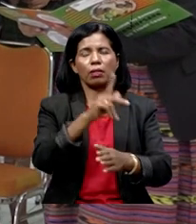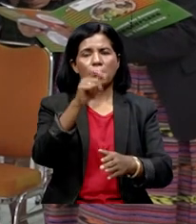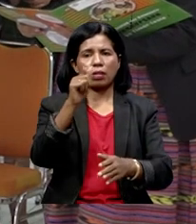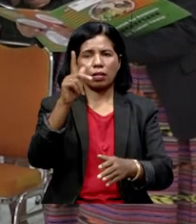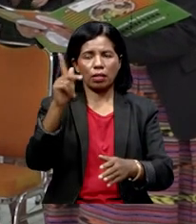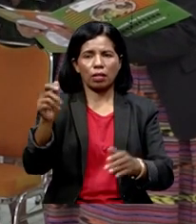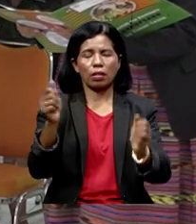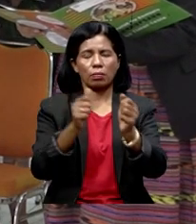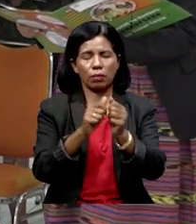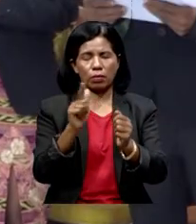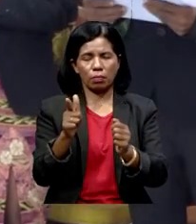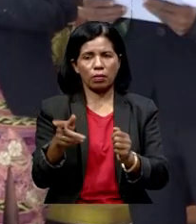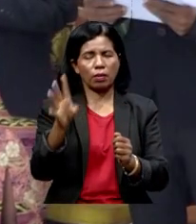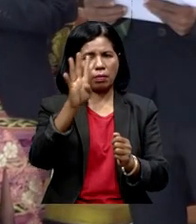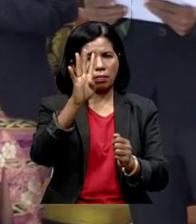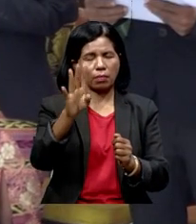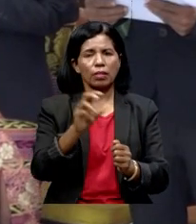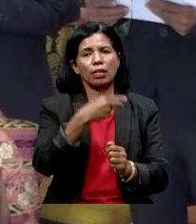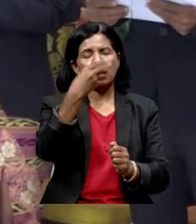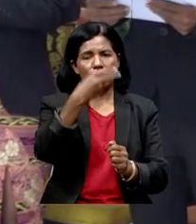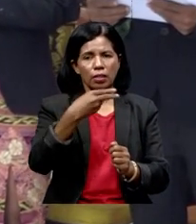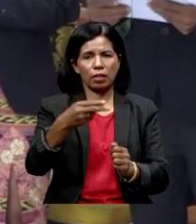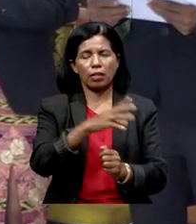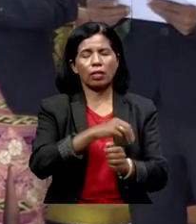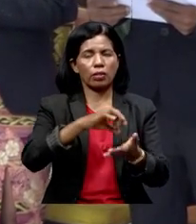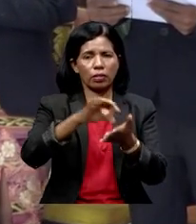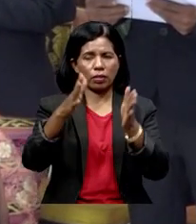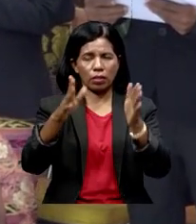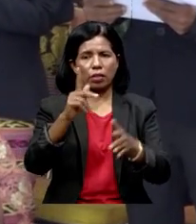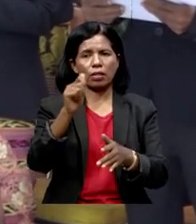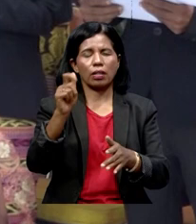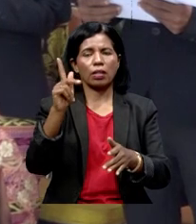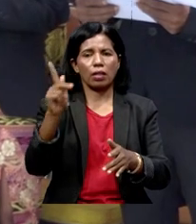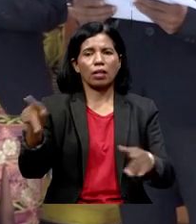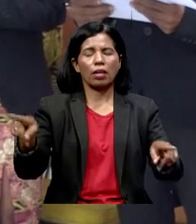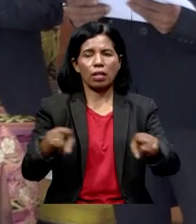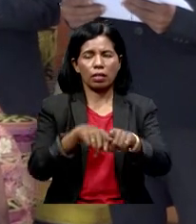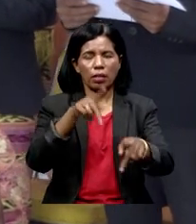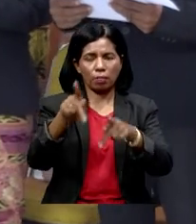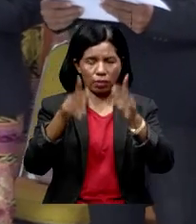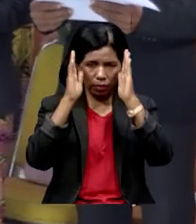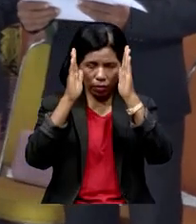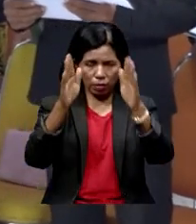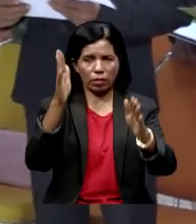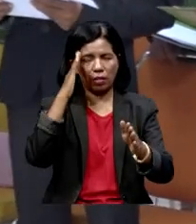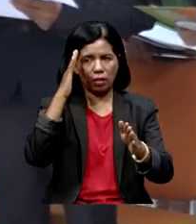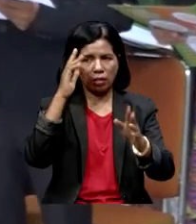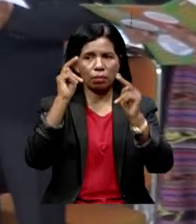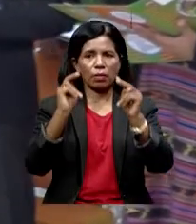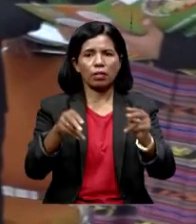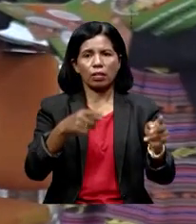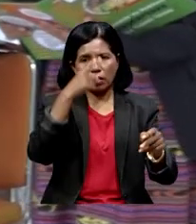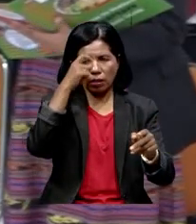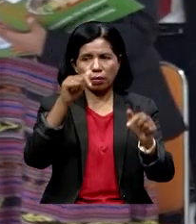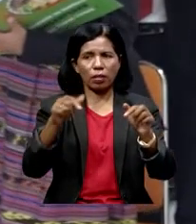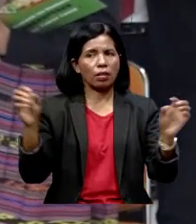Ronolo Reisinghat Quintanay. Sérgio Hateten, funcionário CAC, Hanessa Emanebemak Suzete, não reconhece o processo também